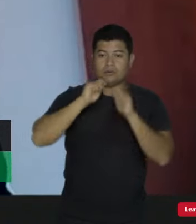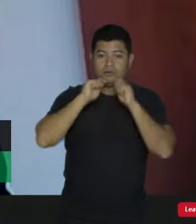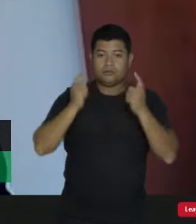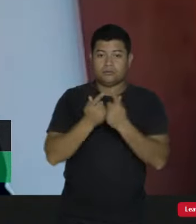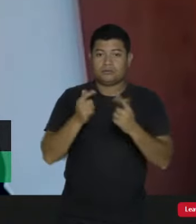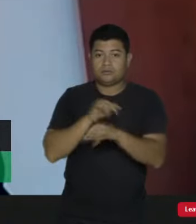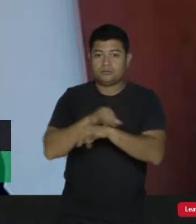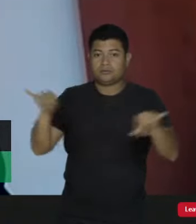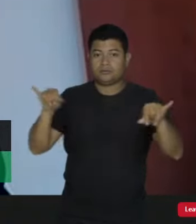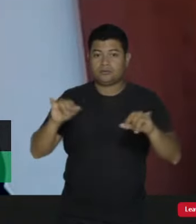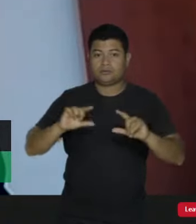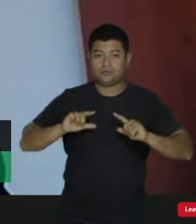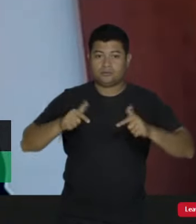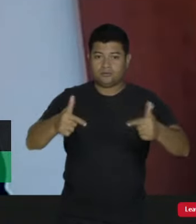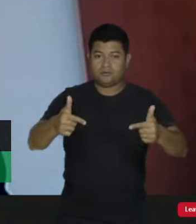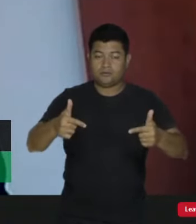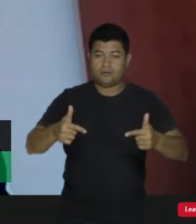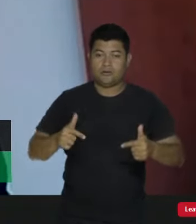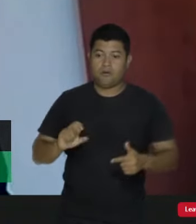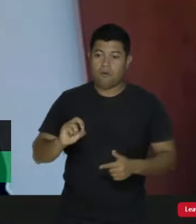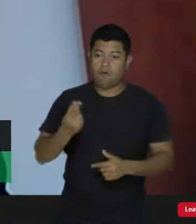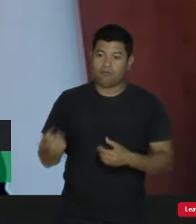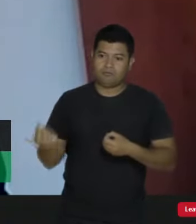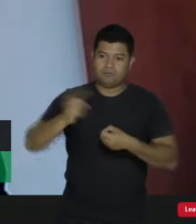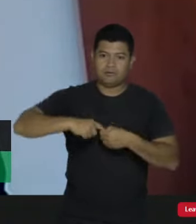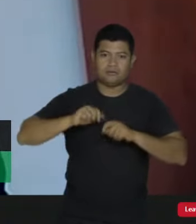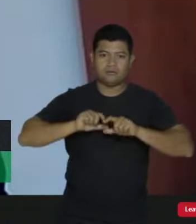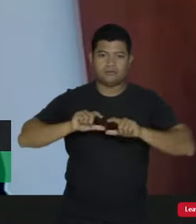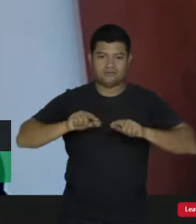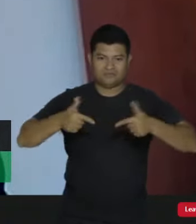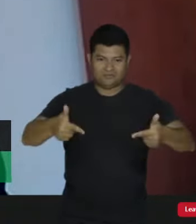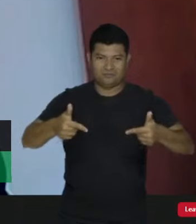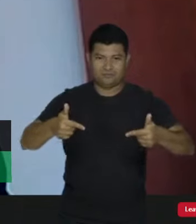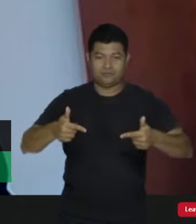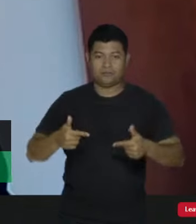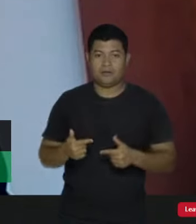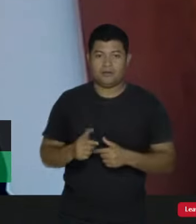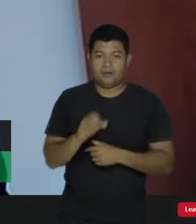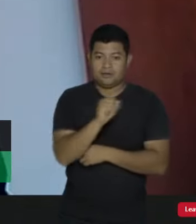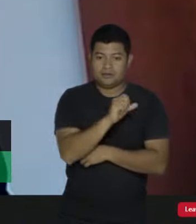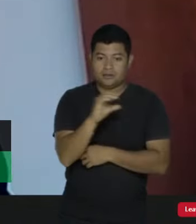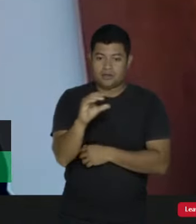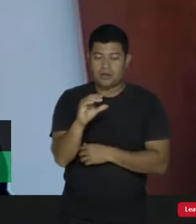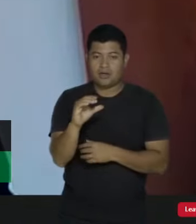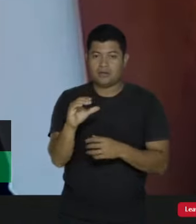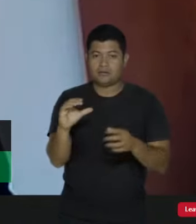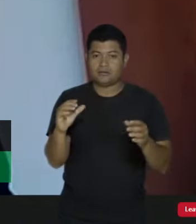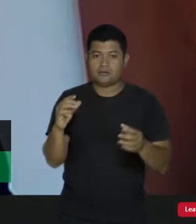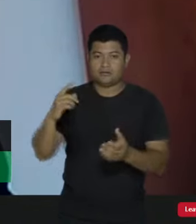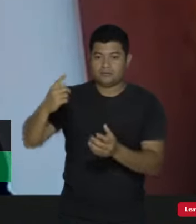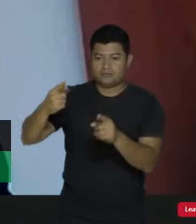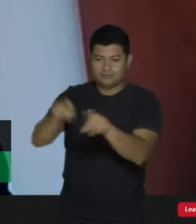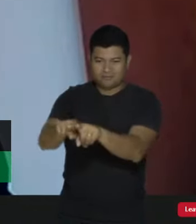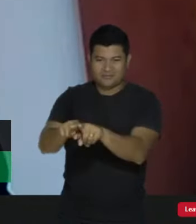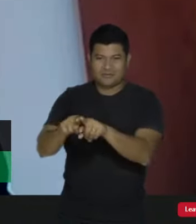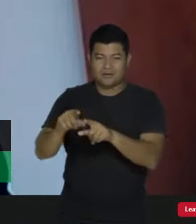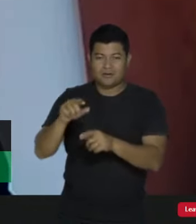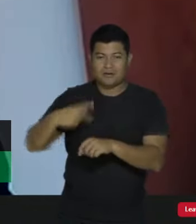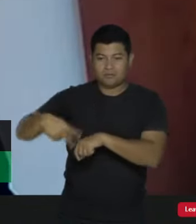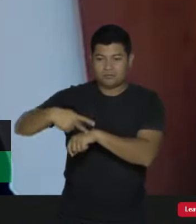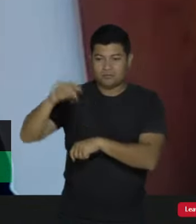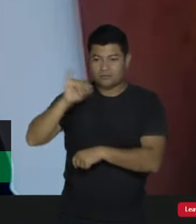lançamento da frente, ou reativação da frente parlamentar Santa Catarina-Itália, no dia 1º, e que acontecerá no